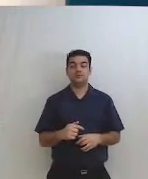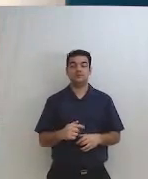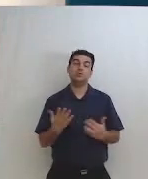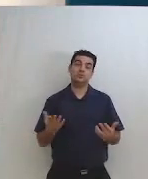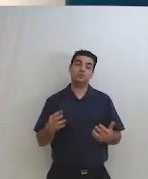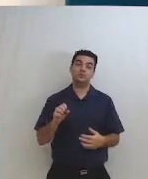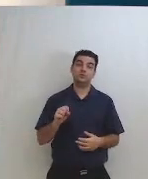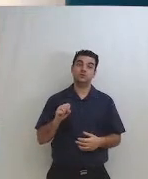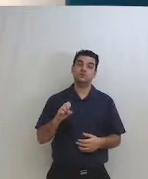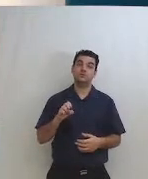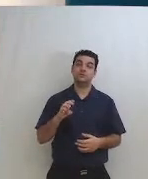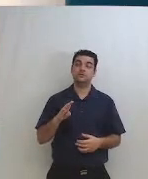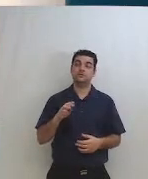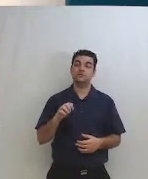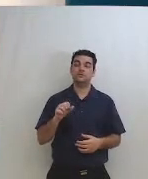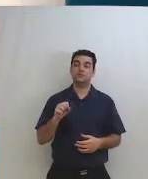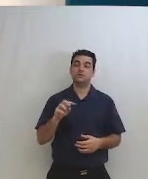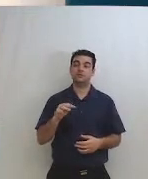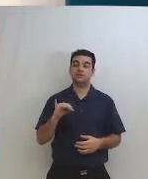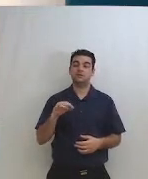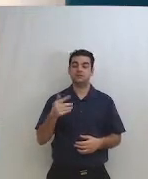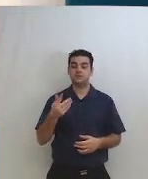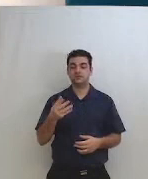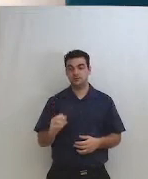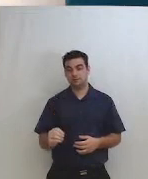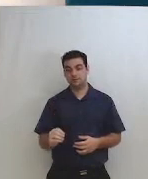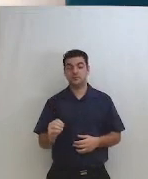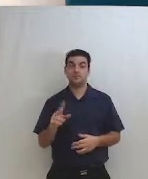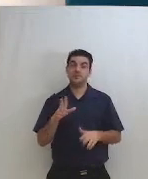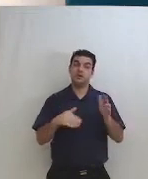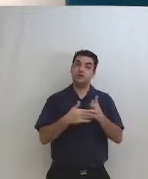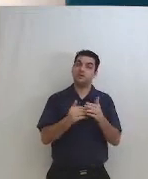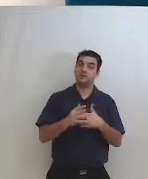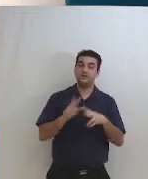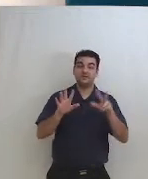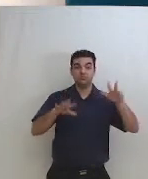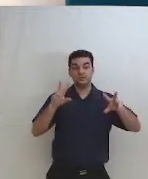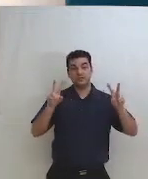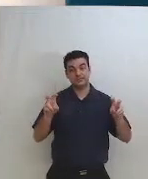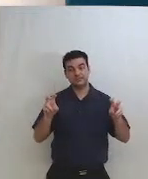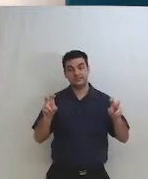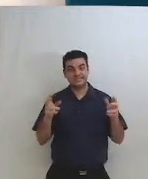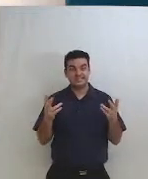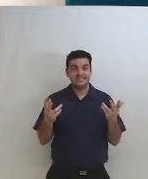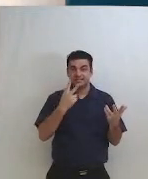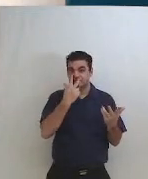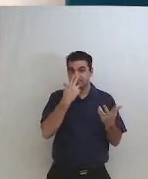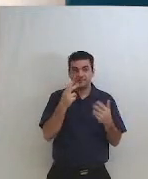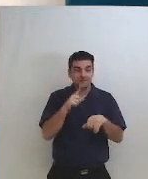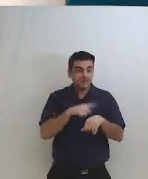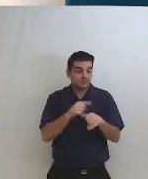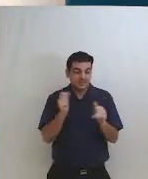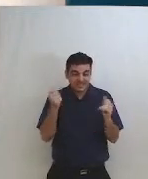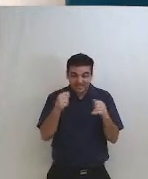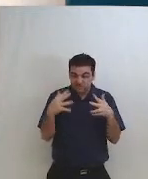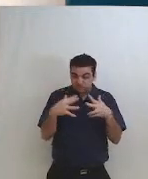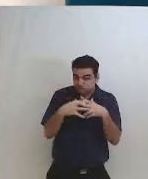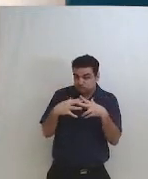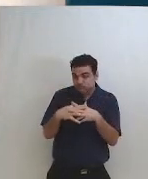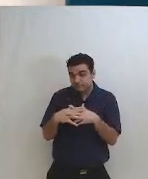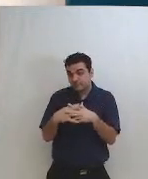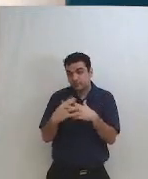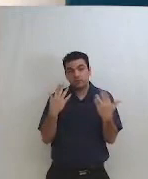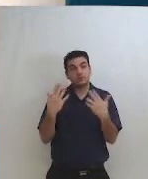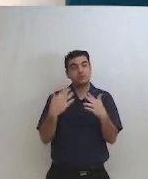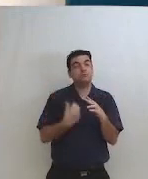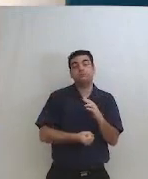que a delimitação do tempo permitiu fazer esse cruzamento, acredito, com um número bem